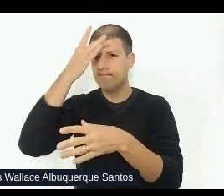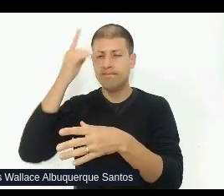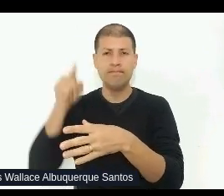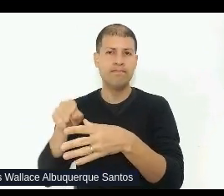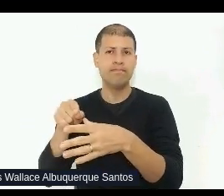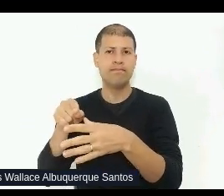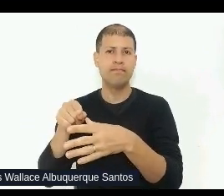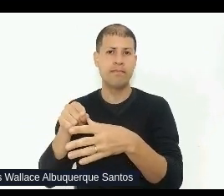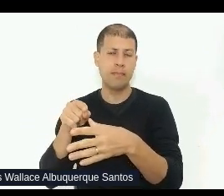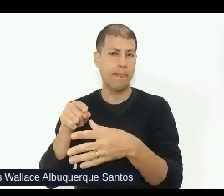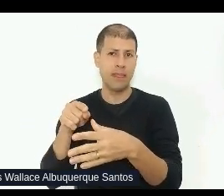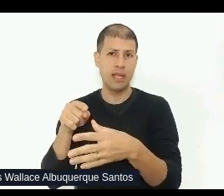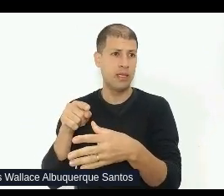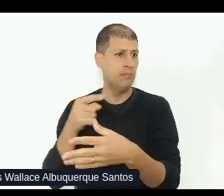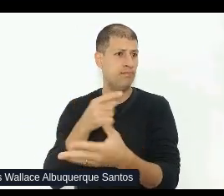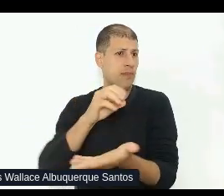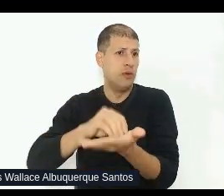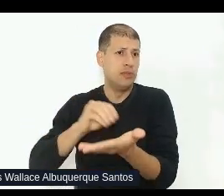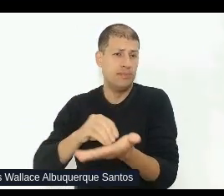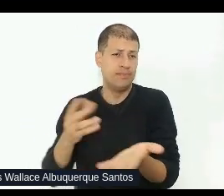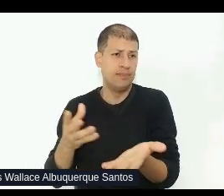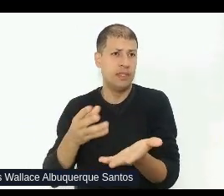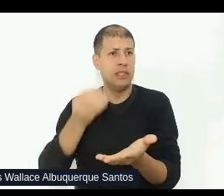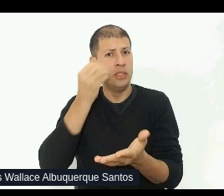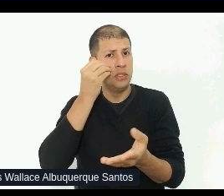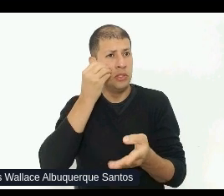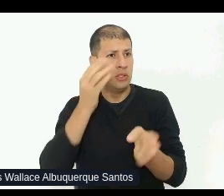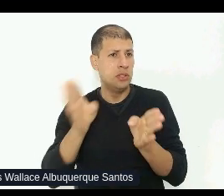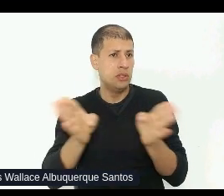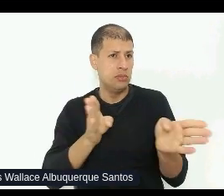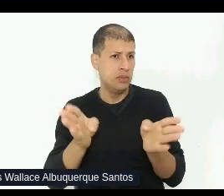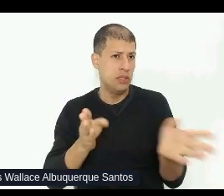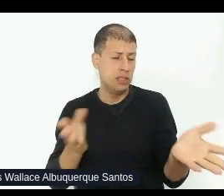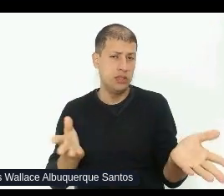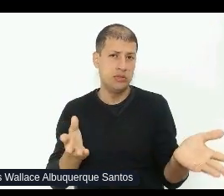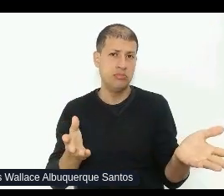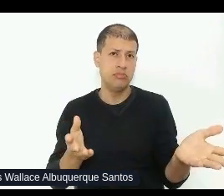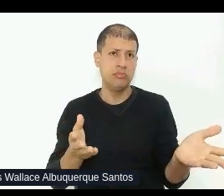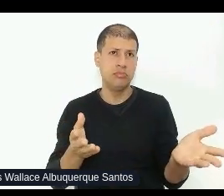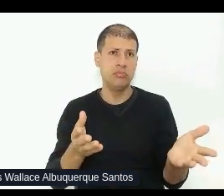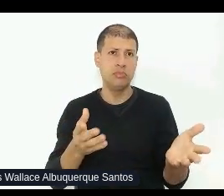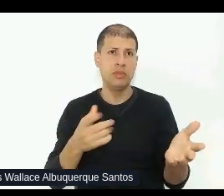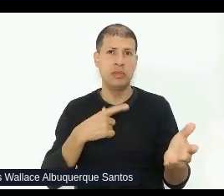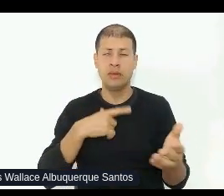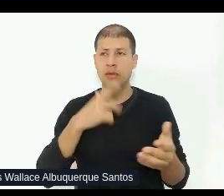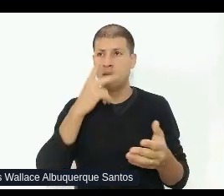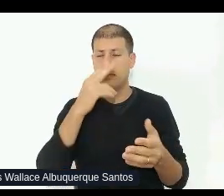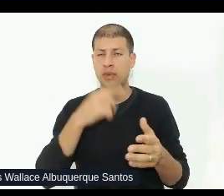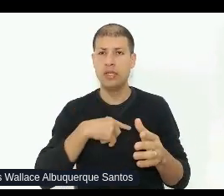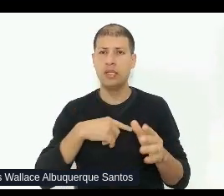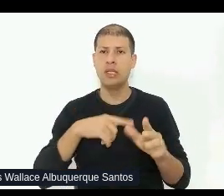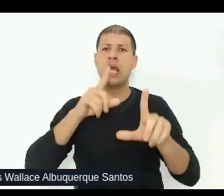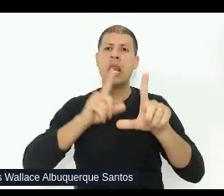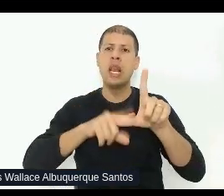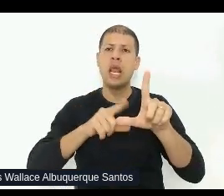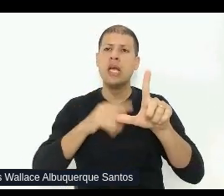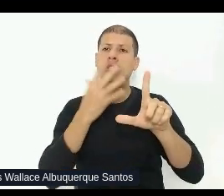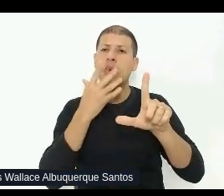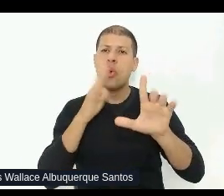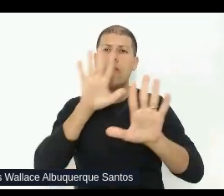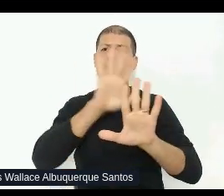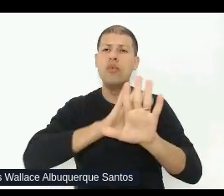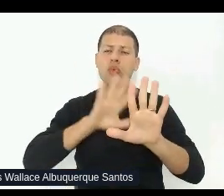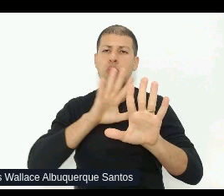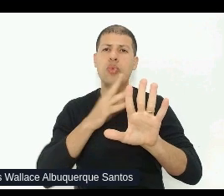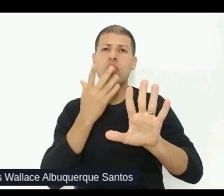que não tinham. Né? Então, a gente testava acessibilidade por exemplo, contraste de fonte com fundo, ou utilizando